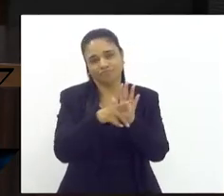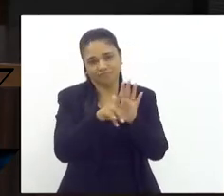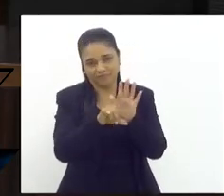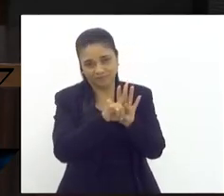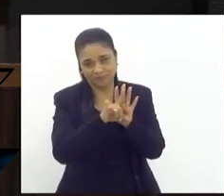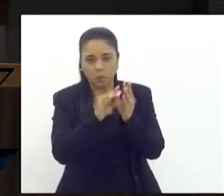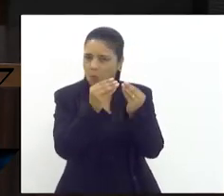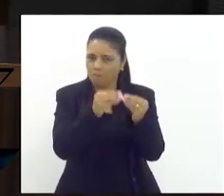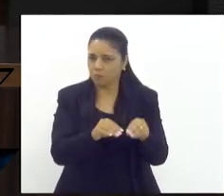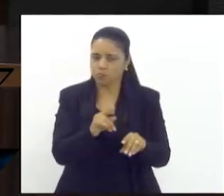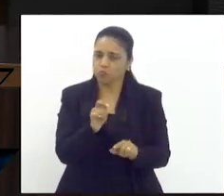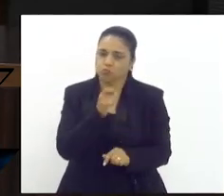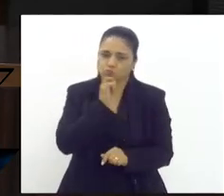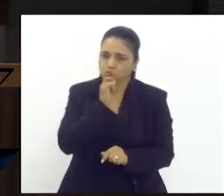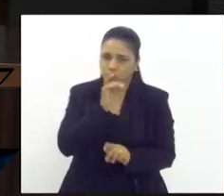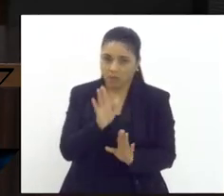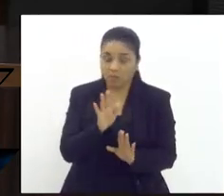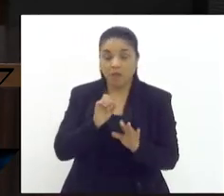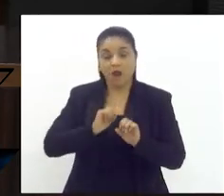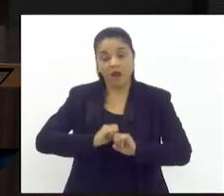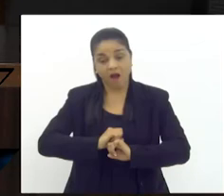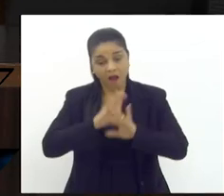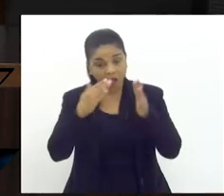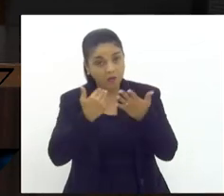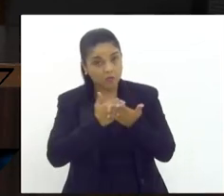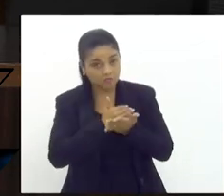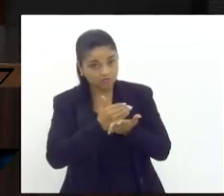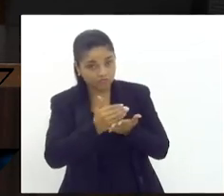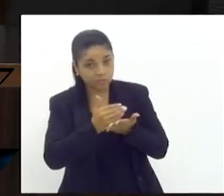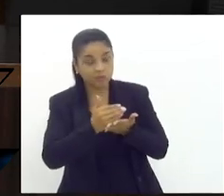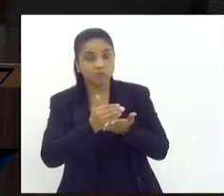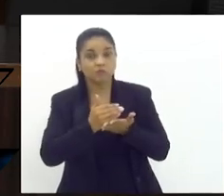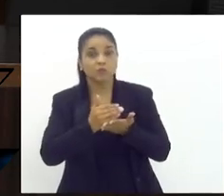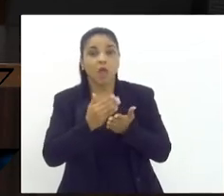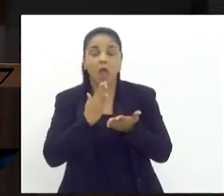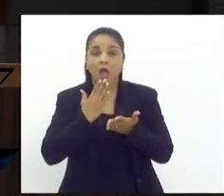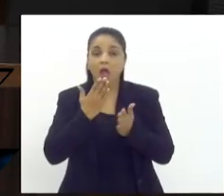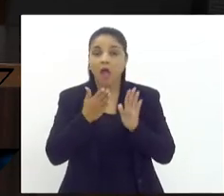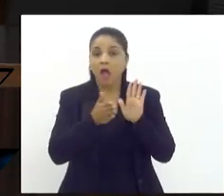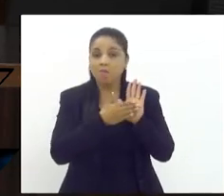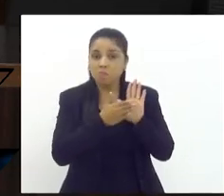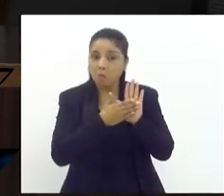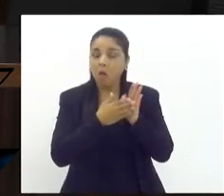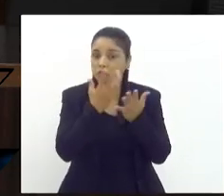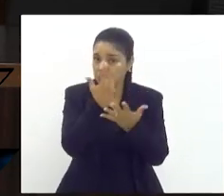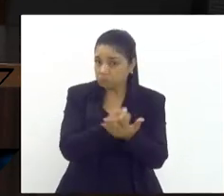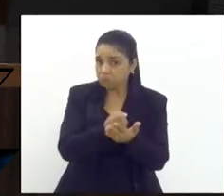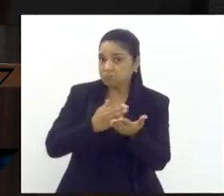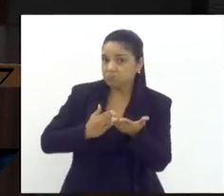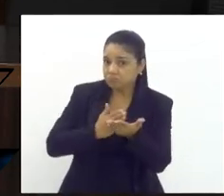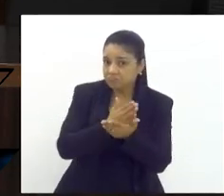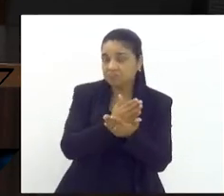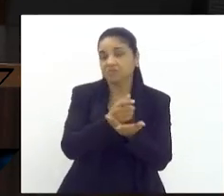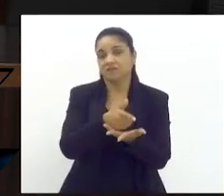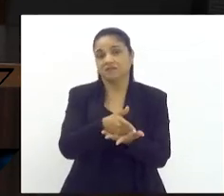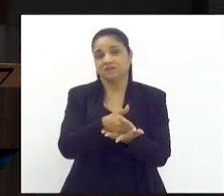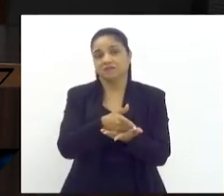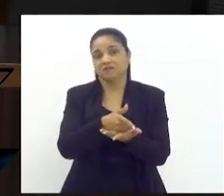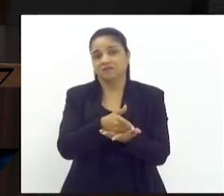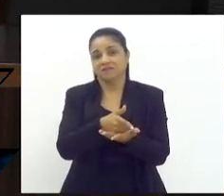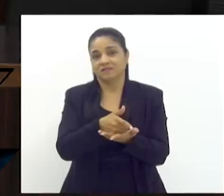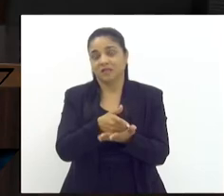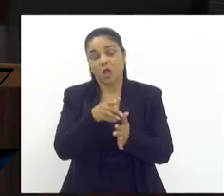mas ele desde o início deixou claro que é a favor da proposta né então a gente realmente precisa tomar cuidado para não